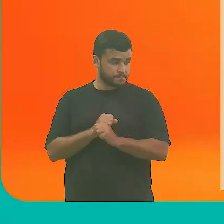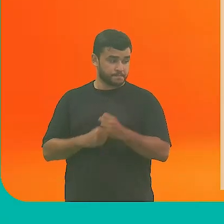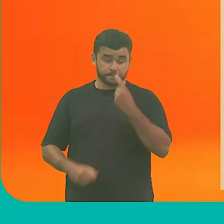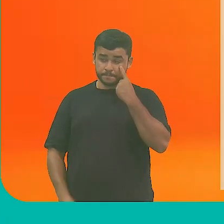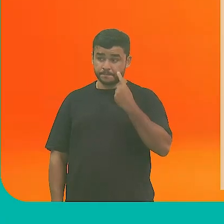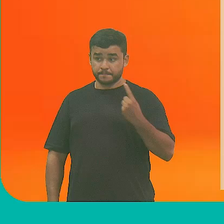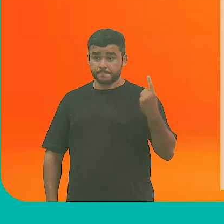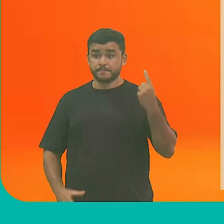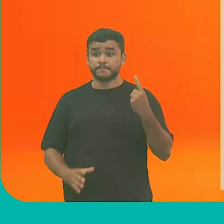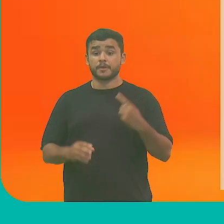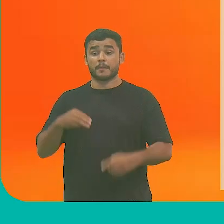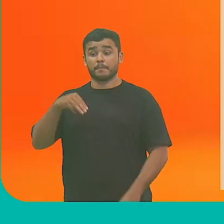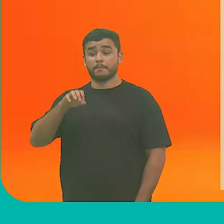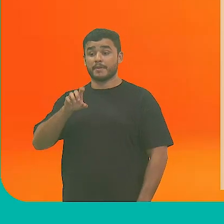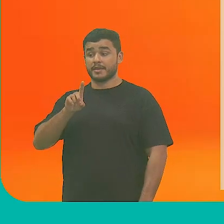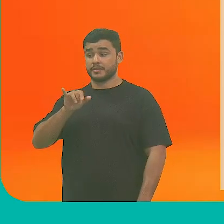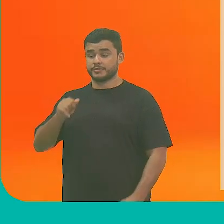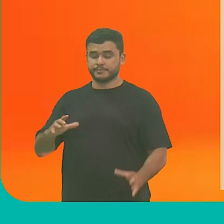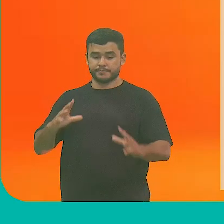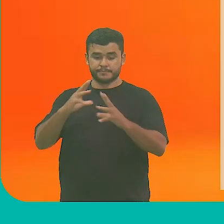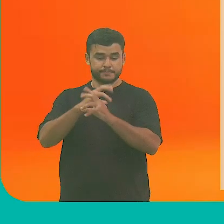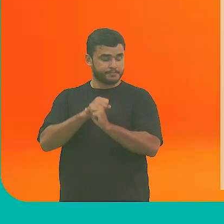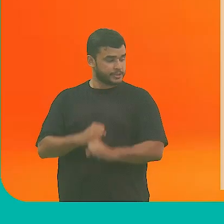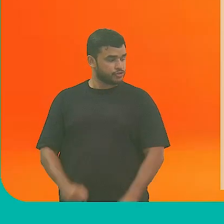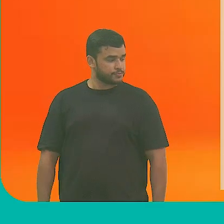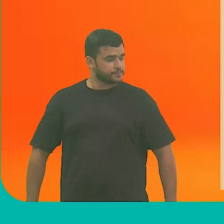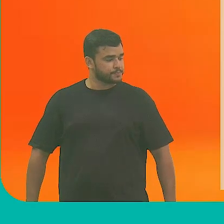quantidade. Ó. Então, vai dar